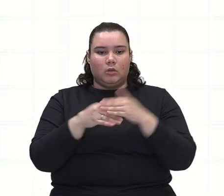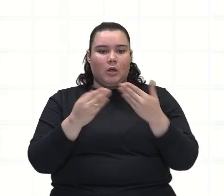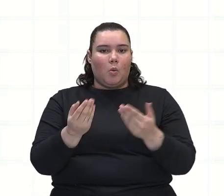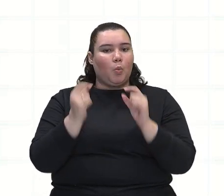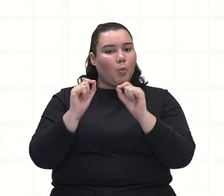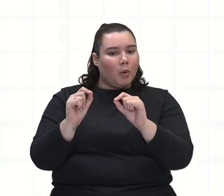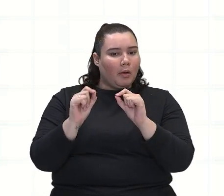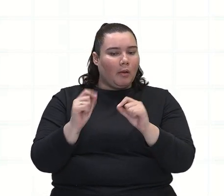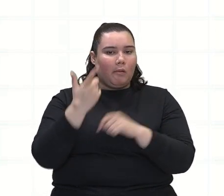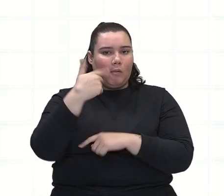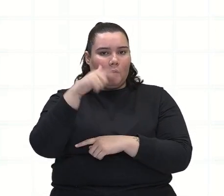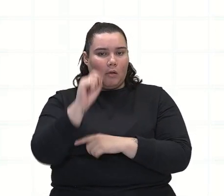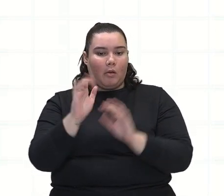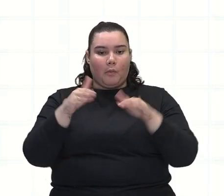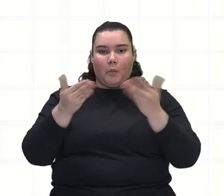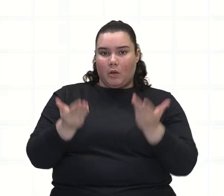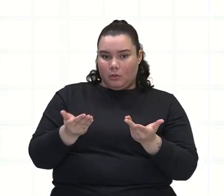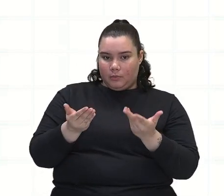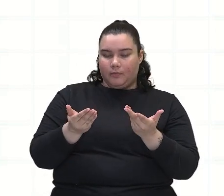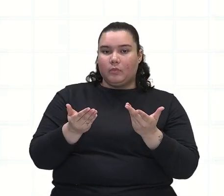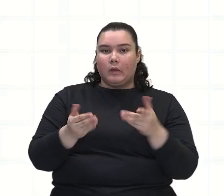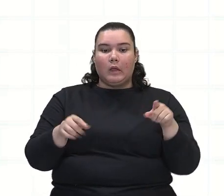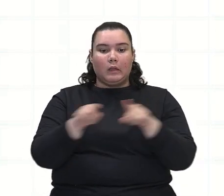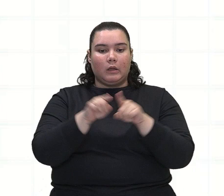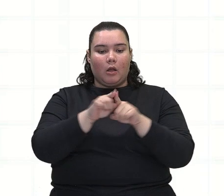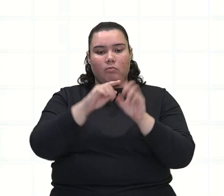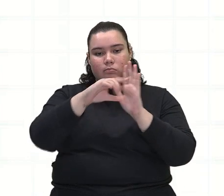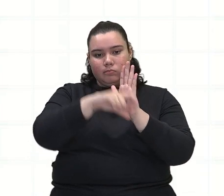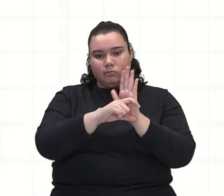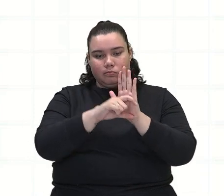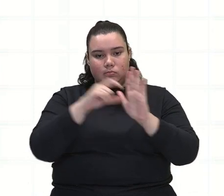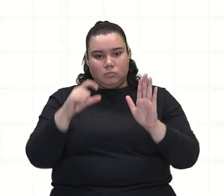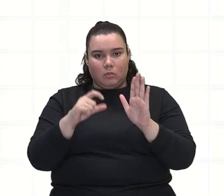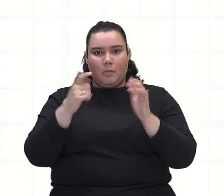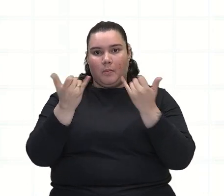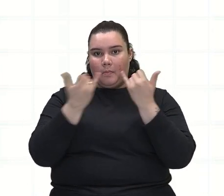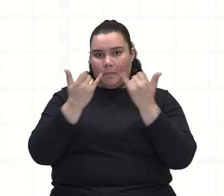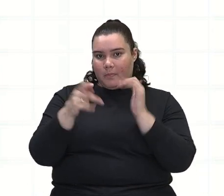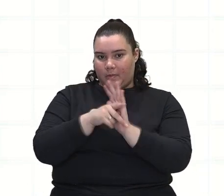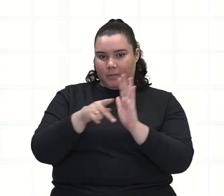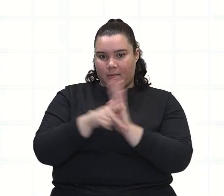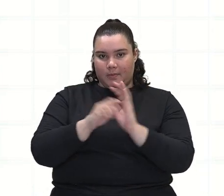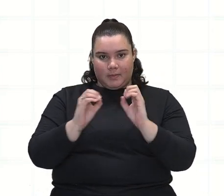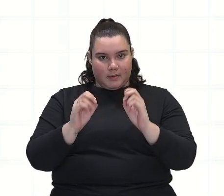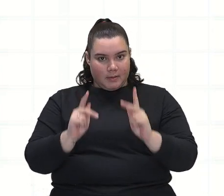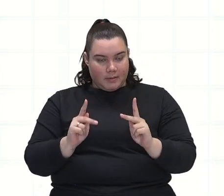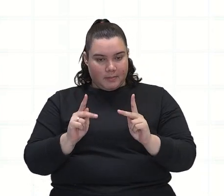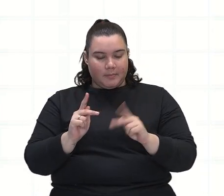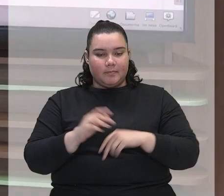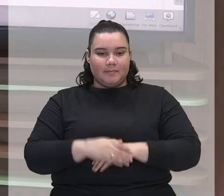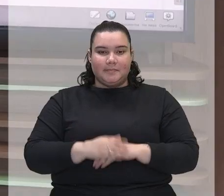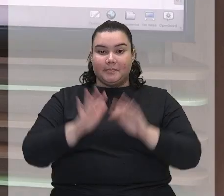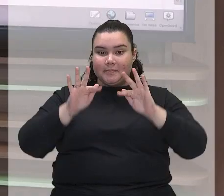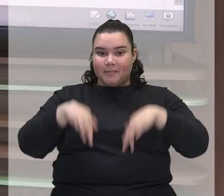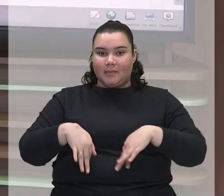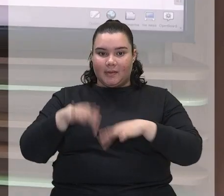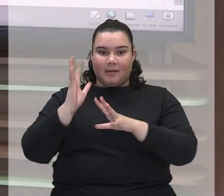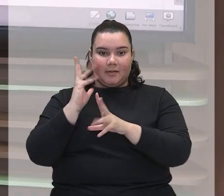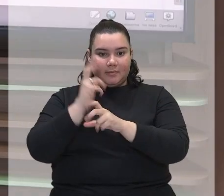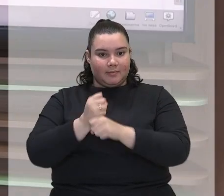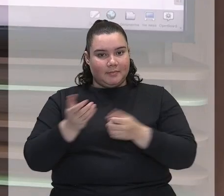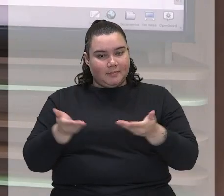perguntas que, quem, quando, aí no corpo da notícia, certo? Finalizamos aqui a